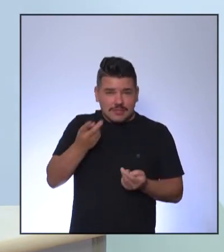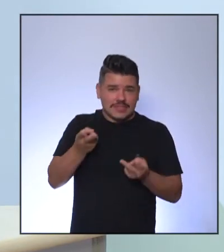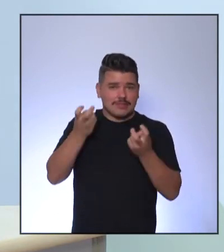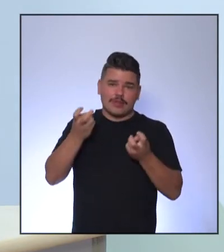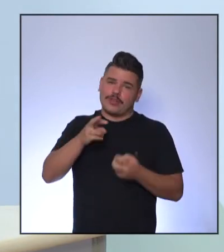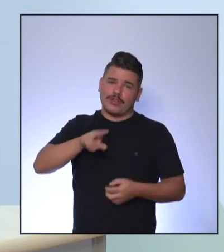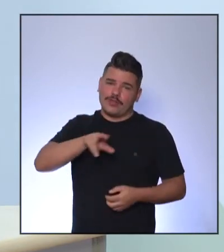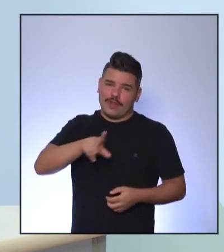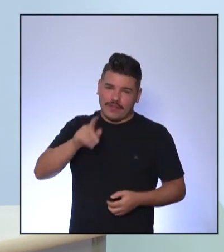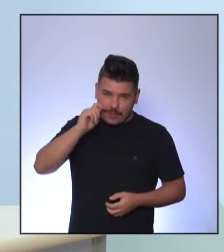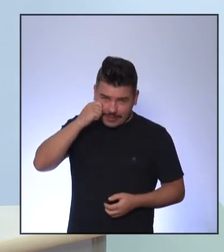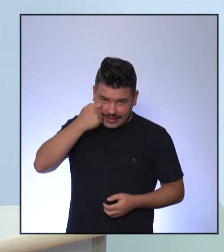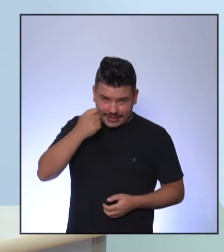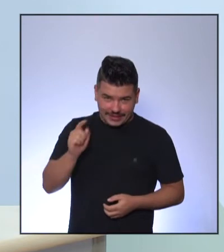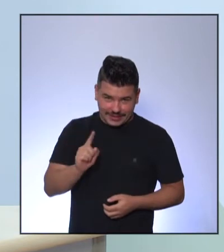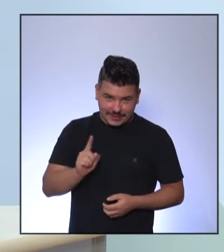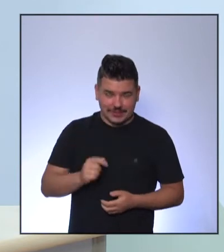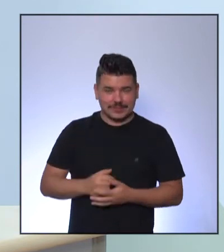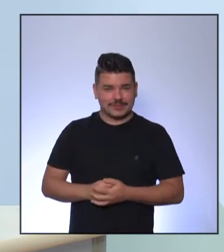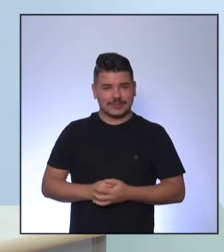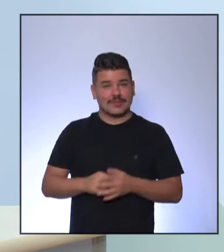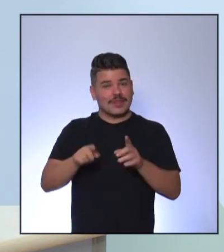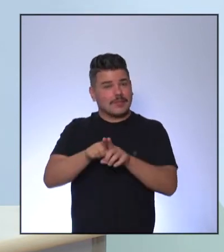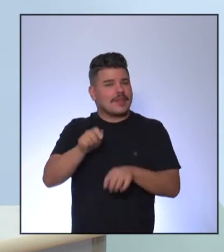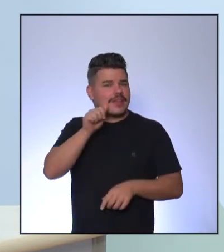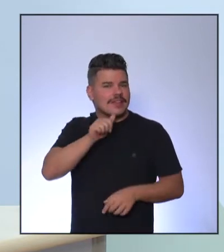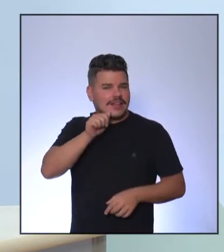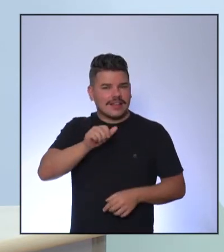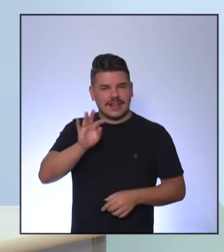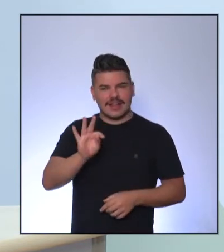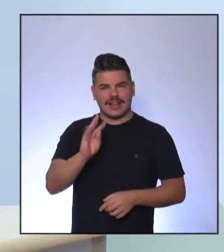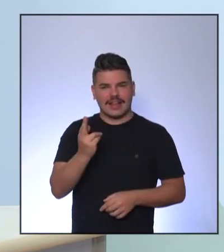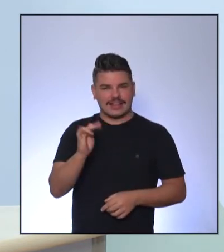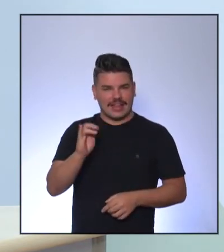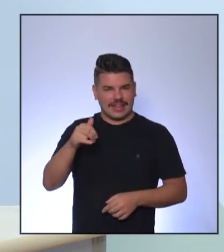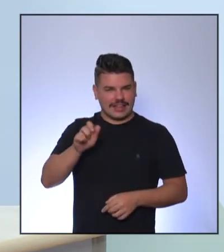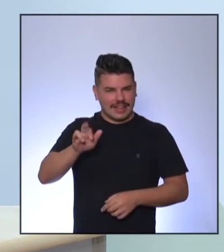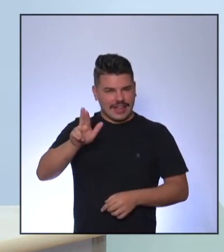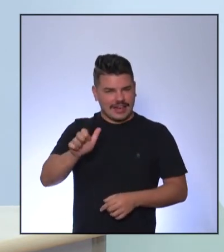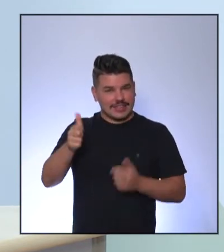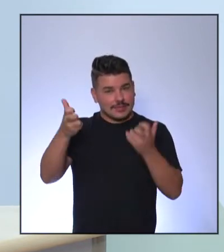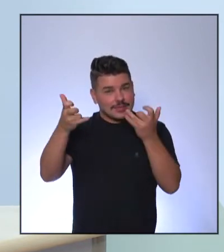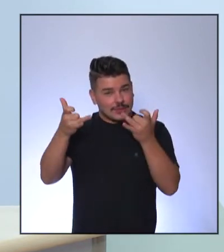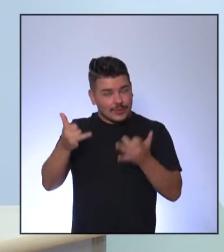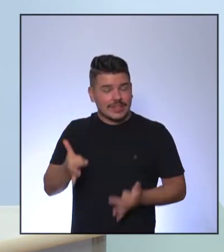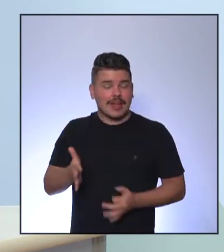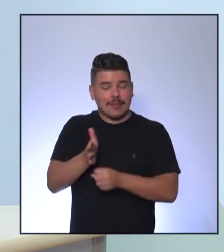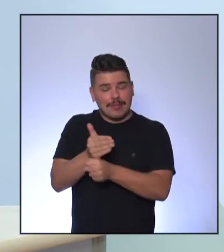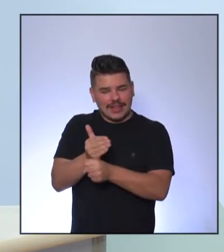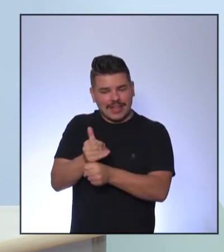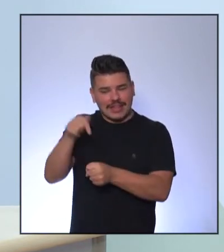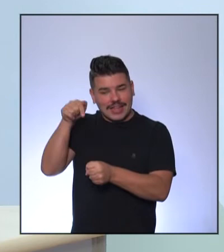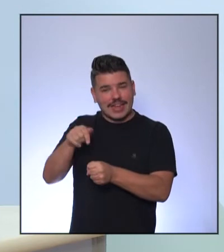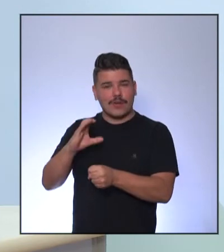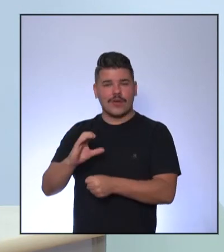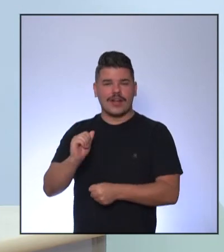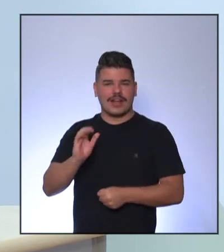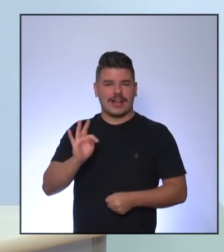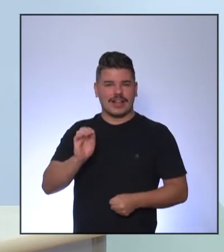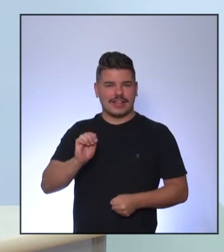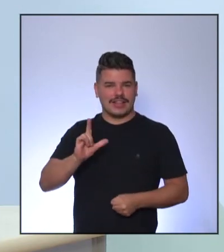não aconteceu. A Tainara colocou que a batata foi o catalisador. A